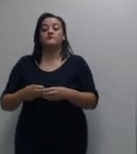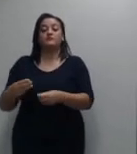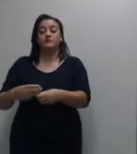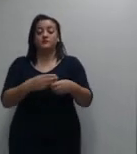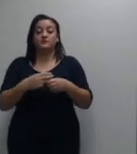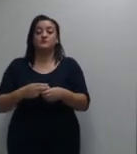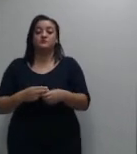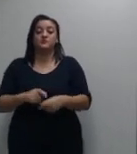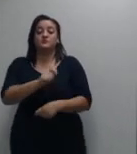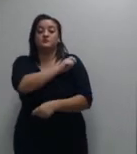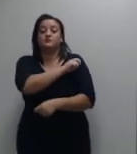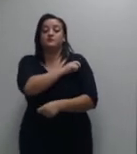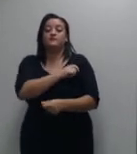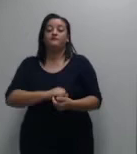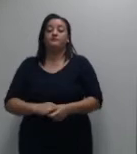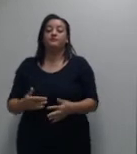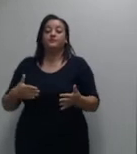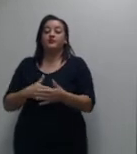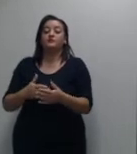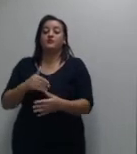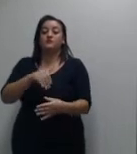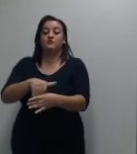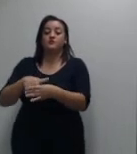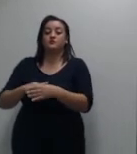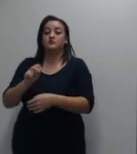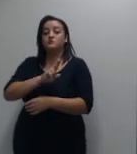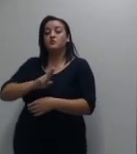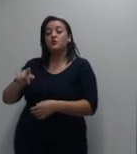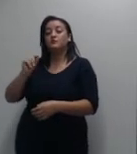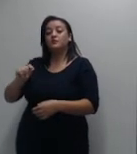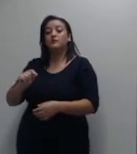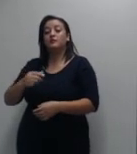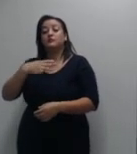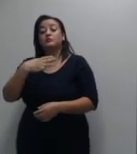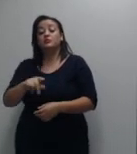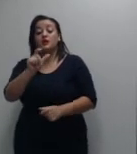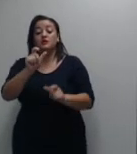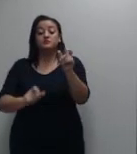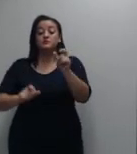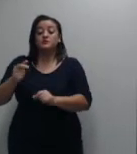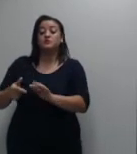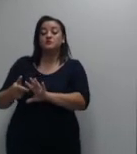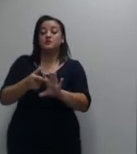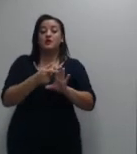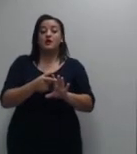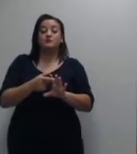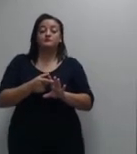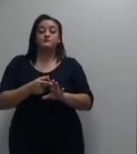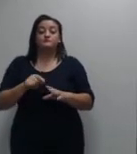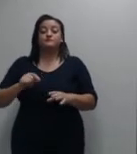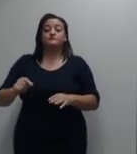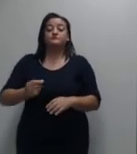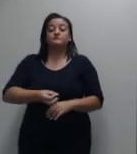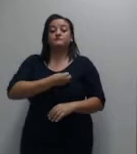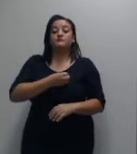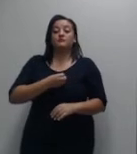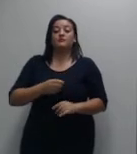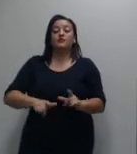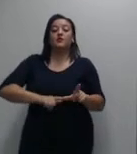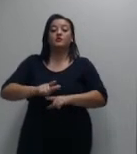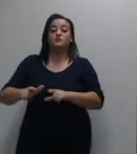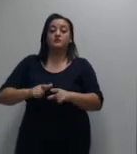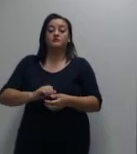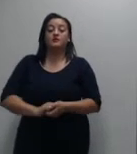Rio de Janeiro para impedir a votação de nome de três pessoas indicadas para ocupar as vagas de